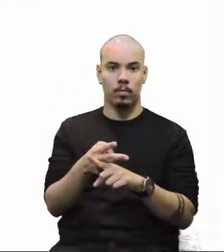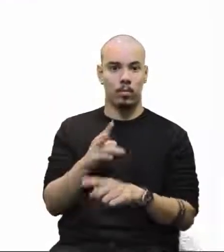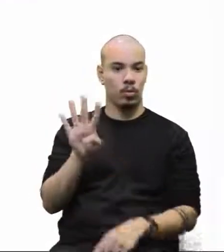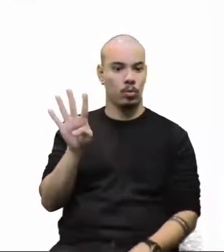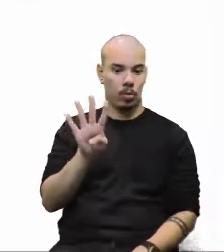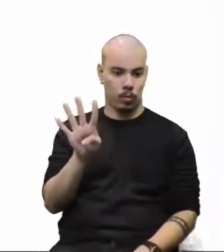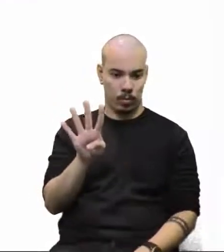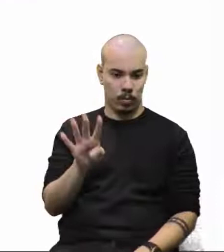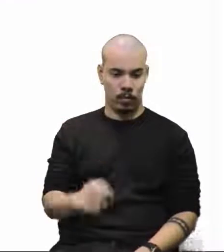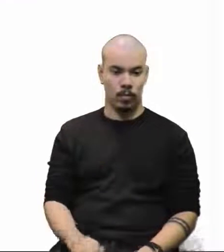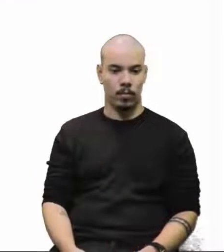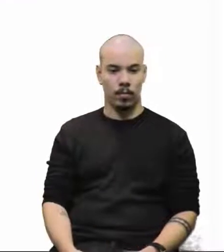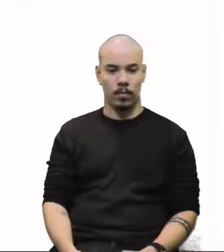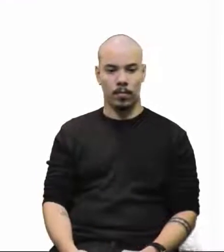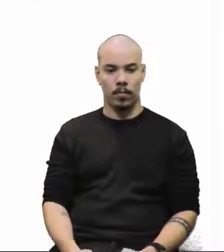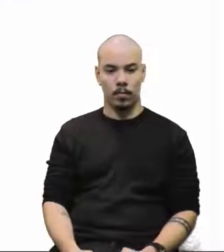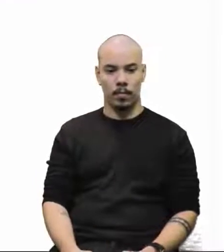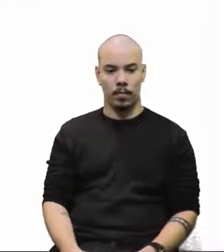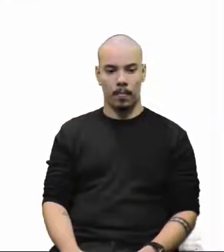né? Dobrou o valor.